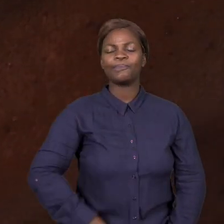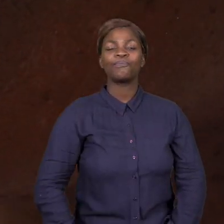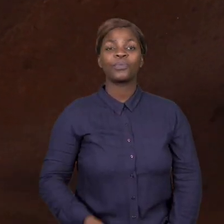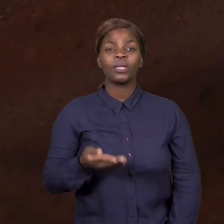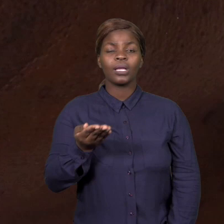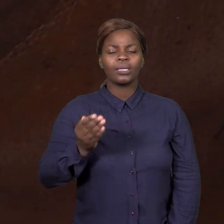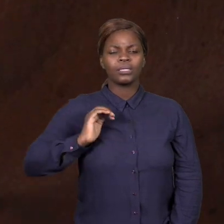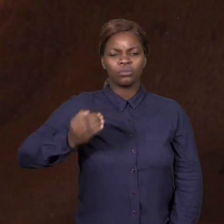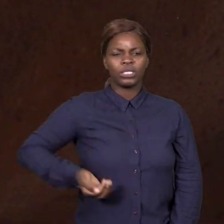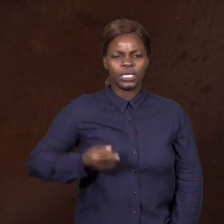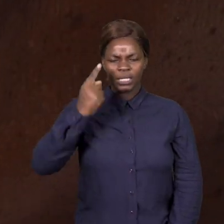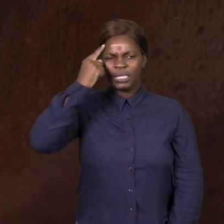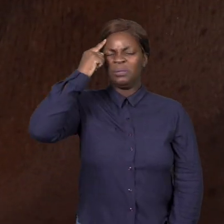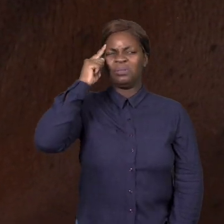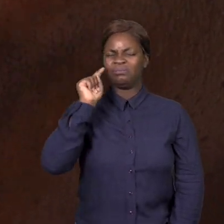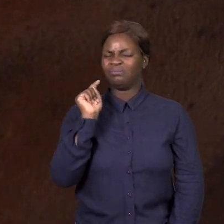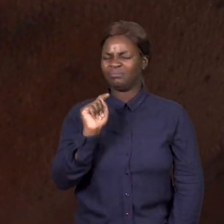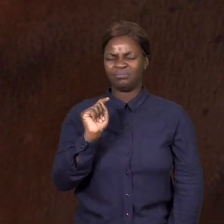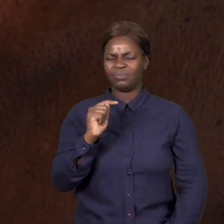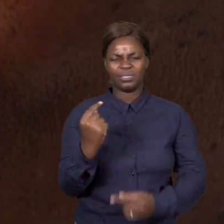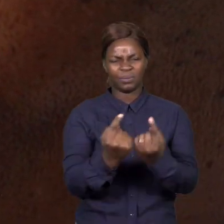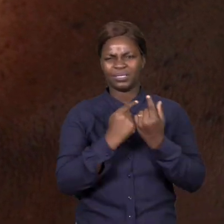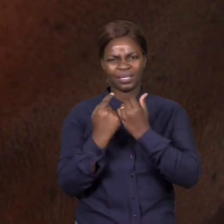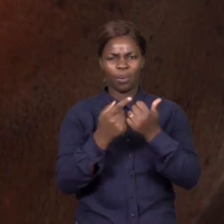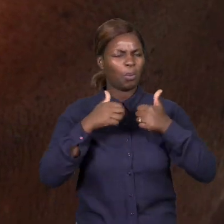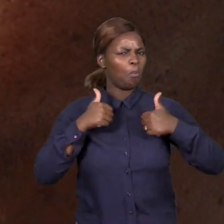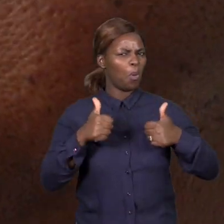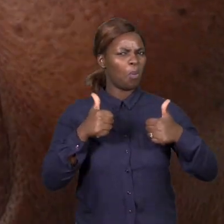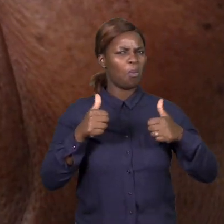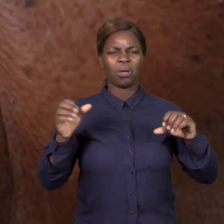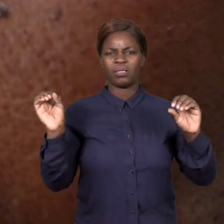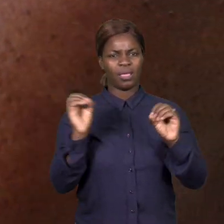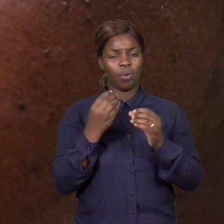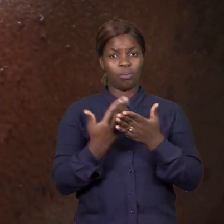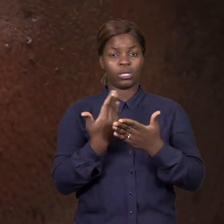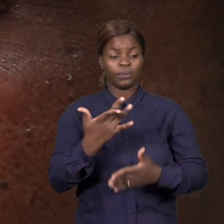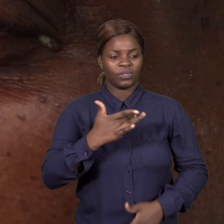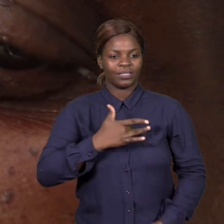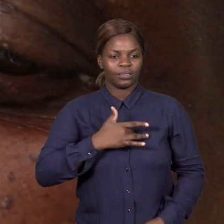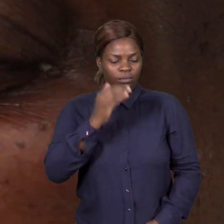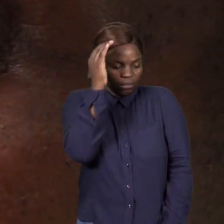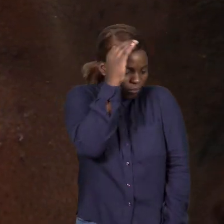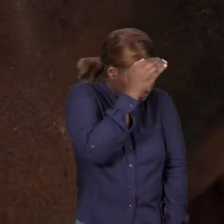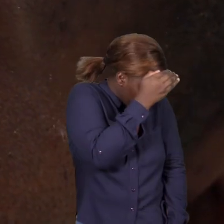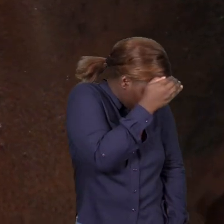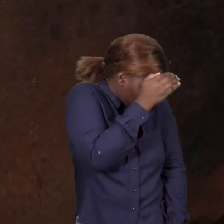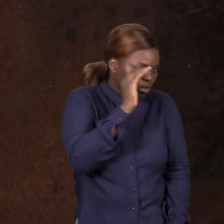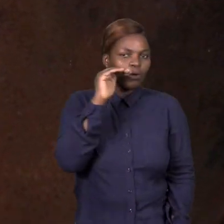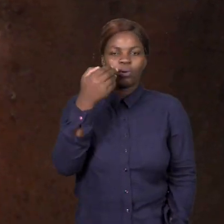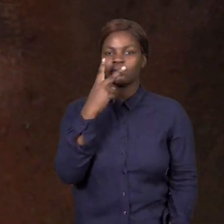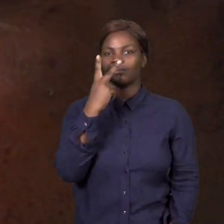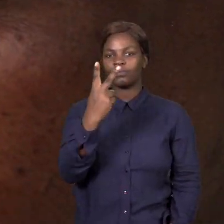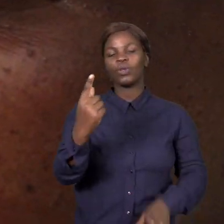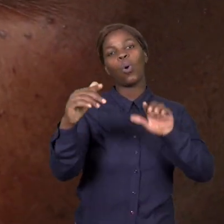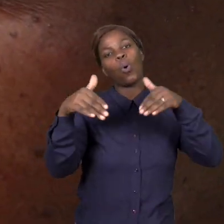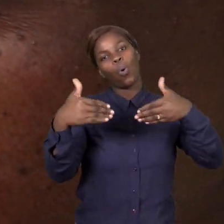difíceis quando percebeu que algo estava errado com sua saúde bucal. Ela conta que se sentia desconfortável e com vergonha